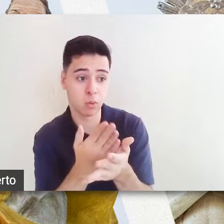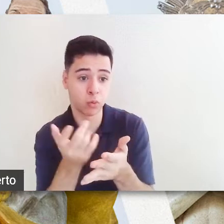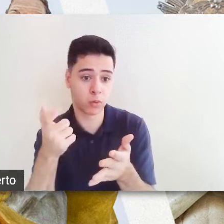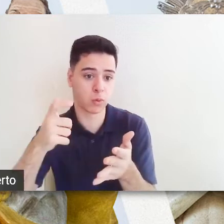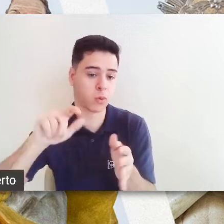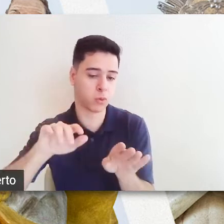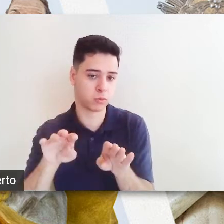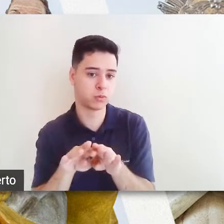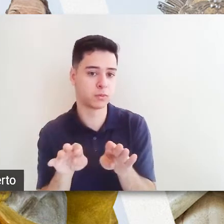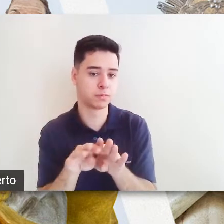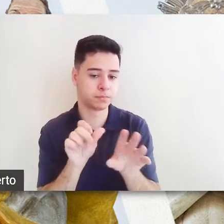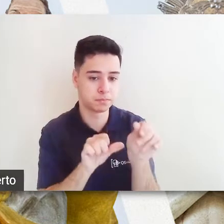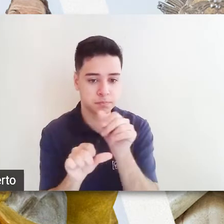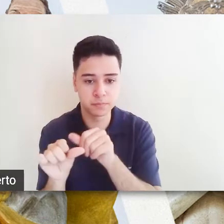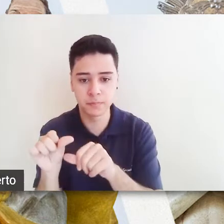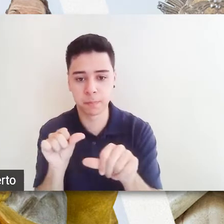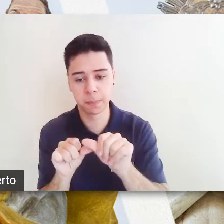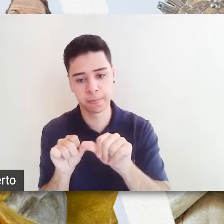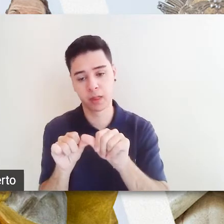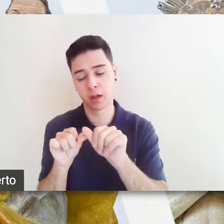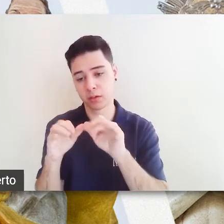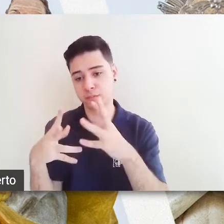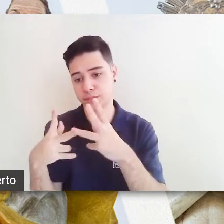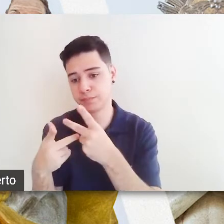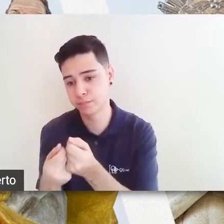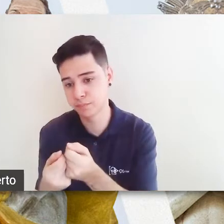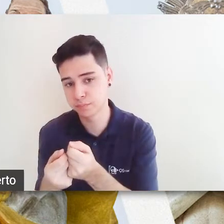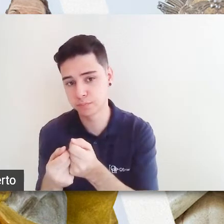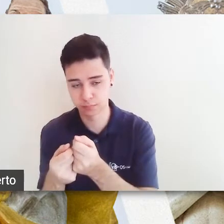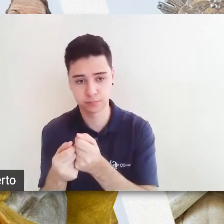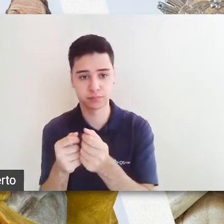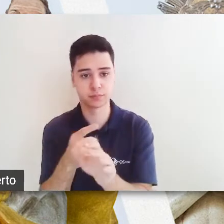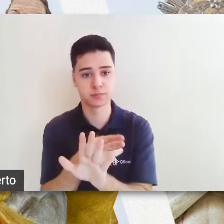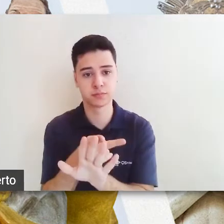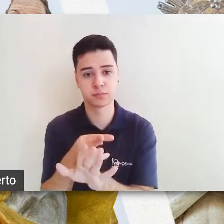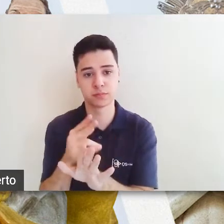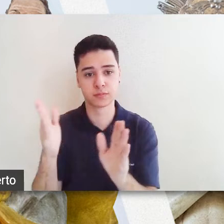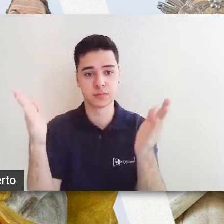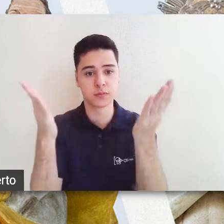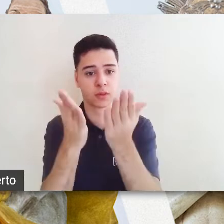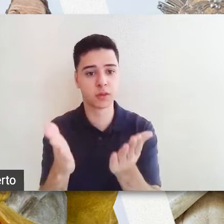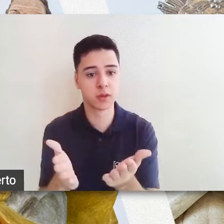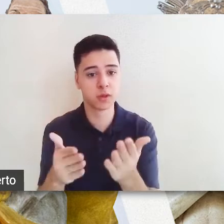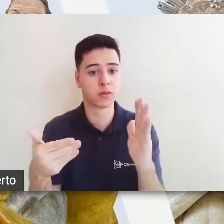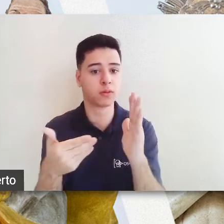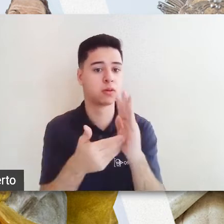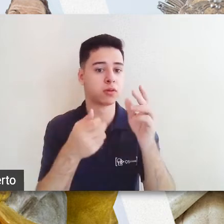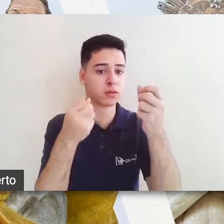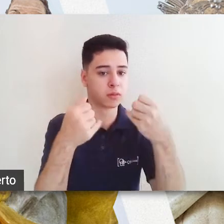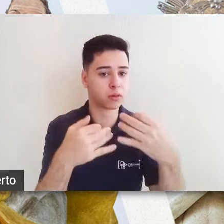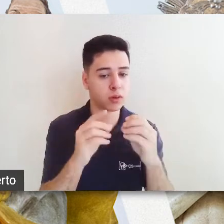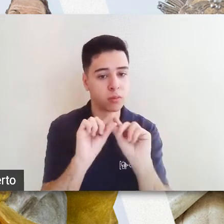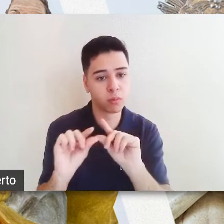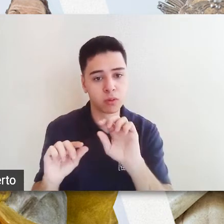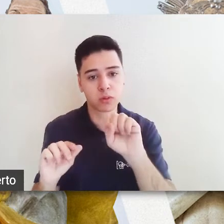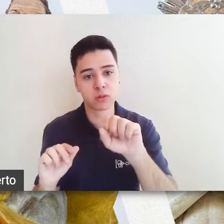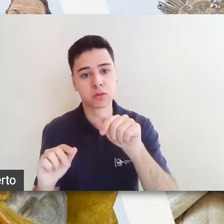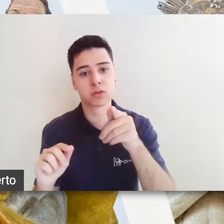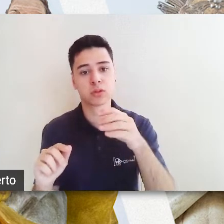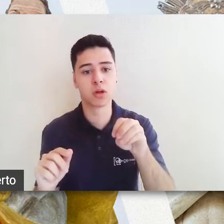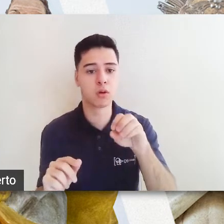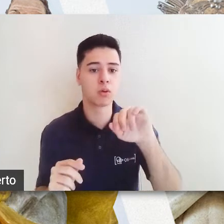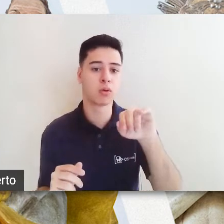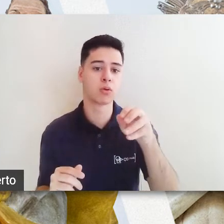variações iconográficas, né? E aí, por fim, nós vamos falar um pouquinho sobre o São Joaquim, que é atribuído